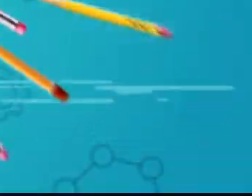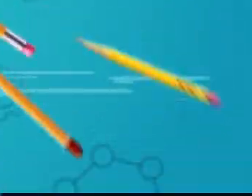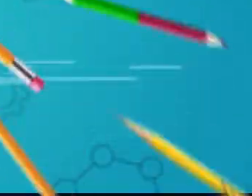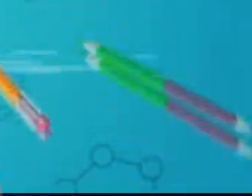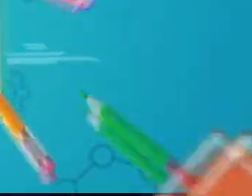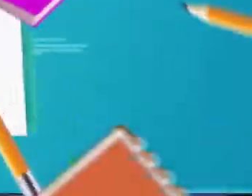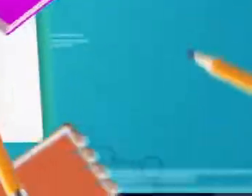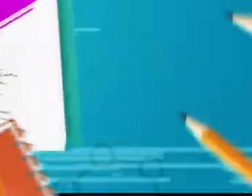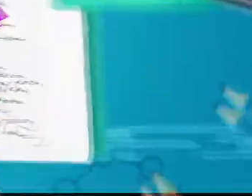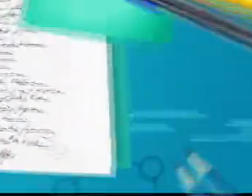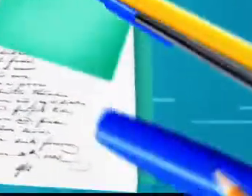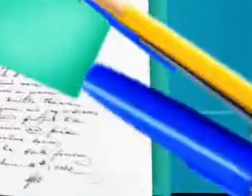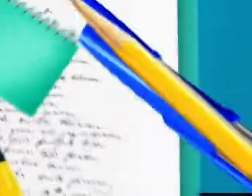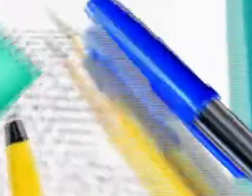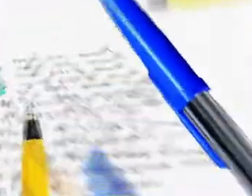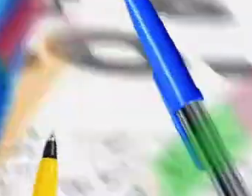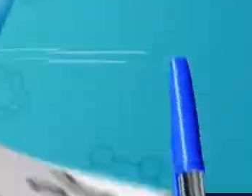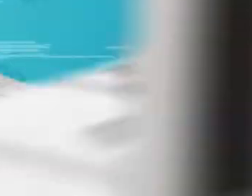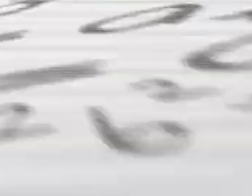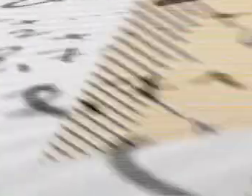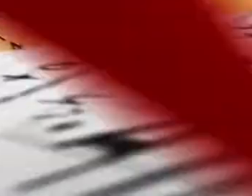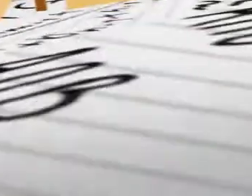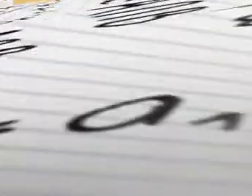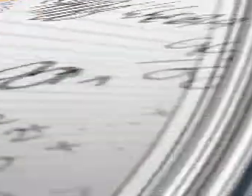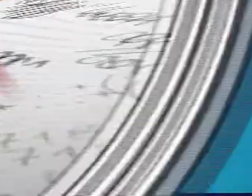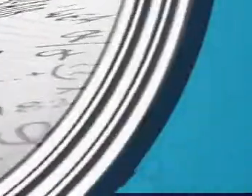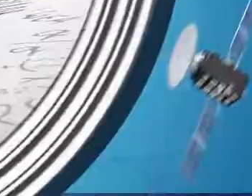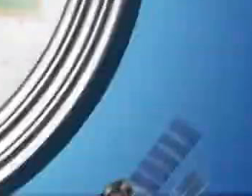Tchau, tchau.